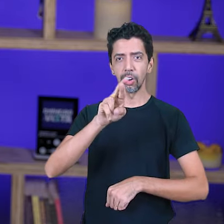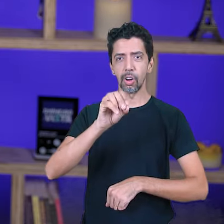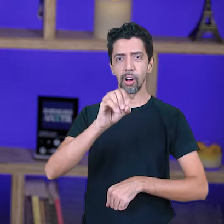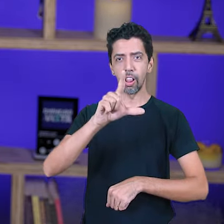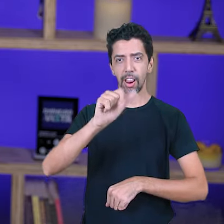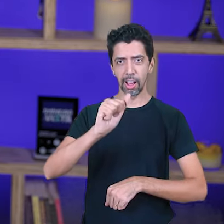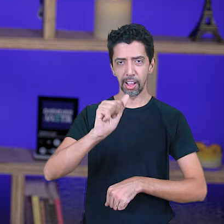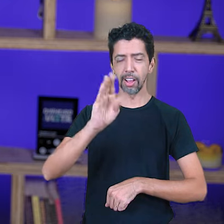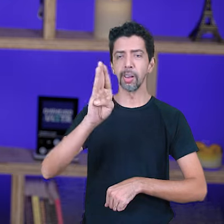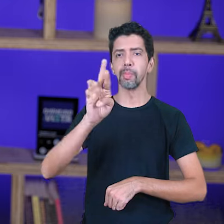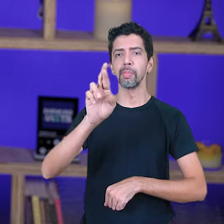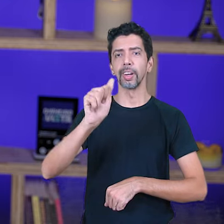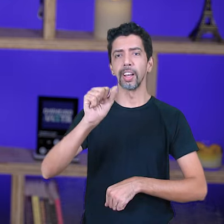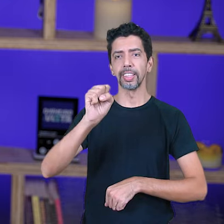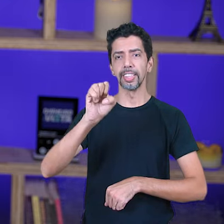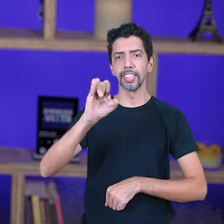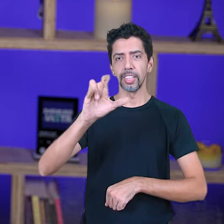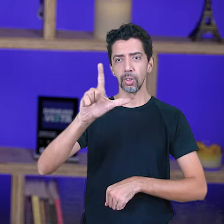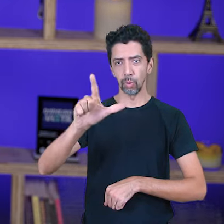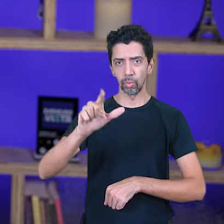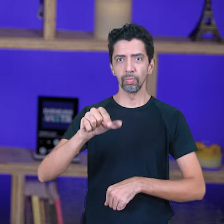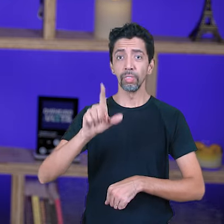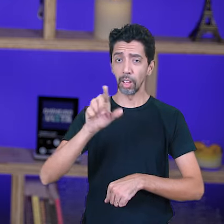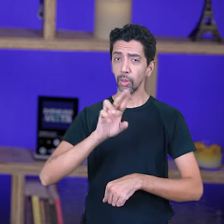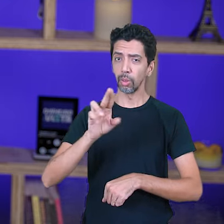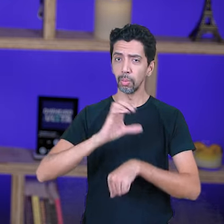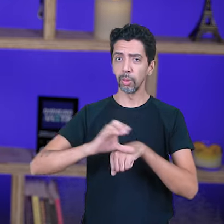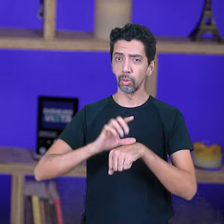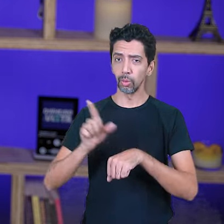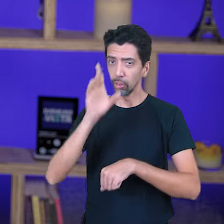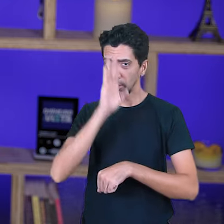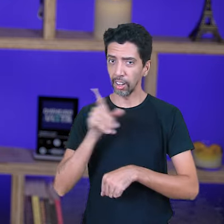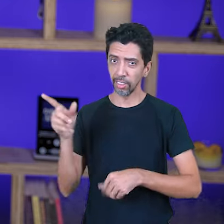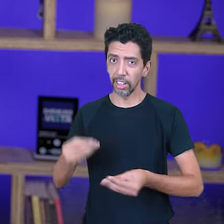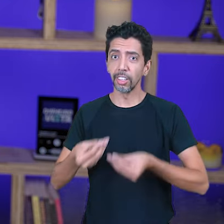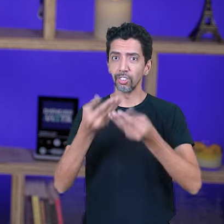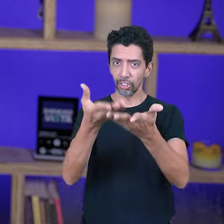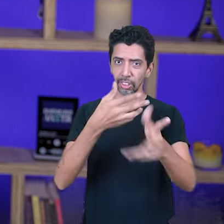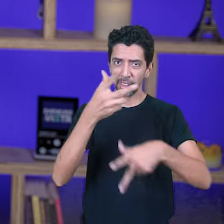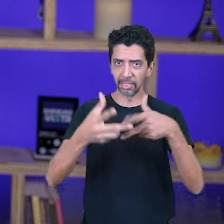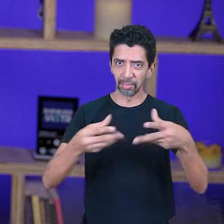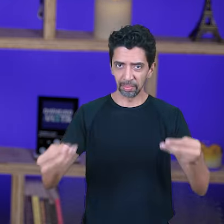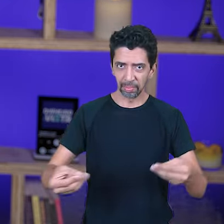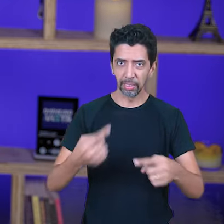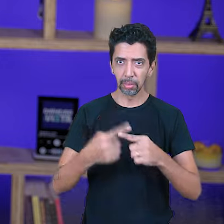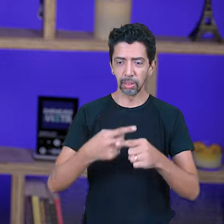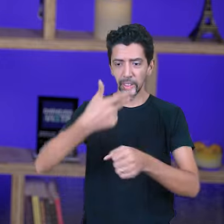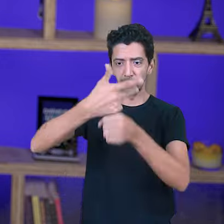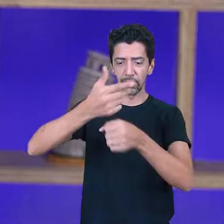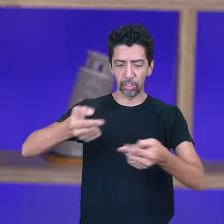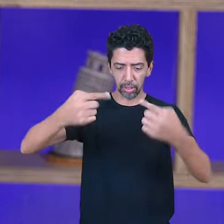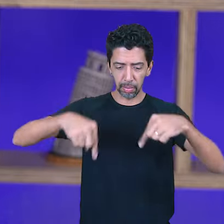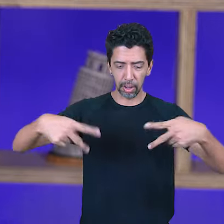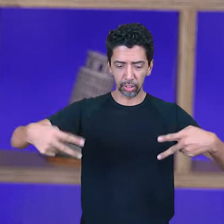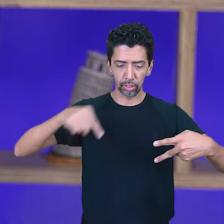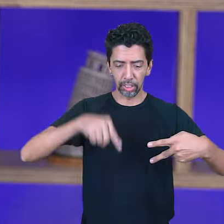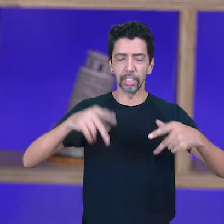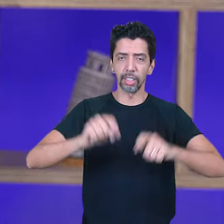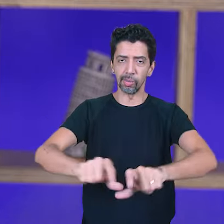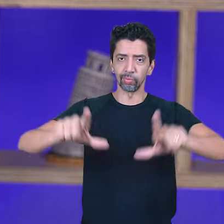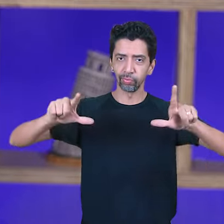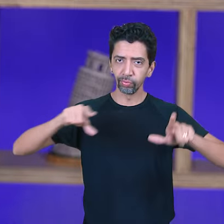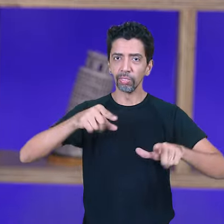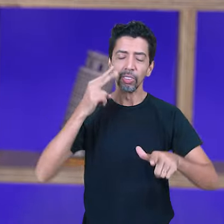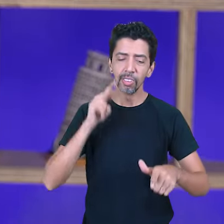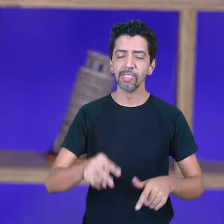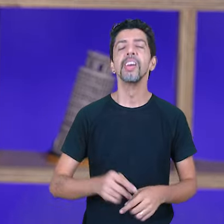Brasil é para que você possa antes de tomar uma atitude de pagar algo que já está vencido independente do que